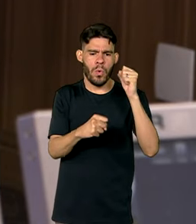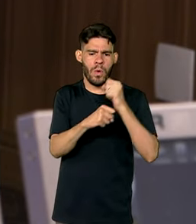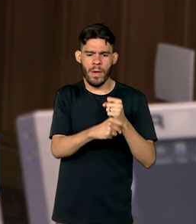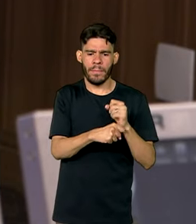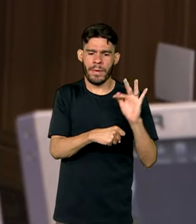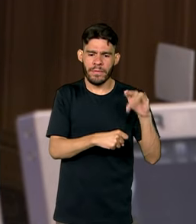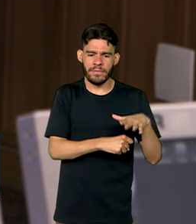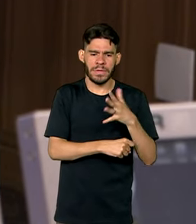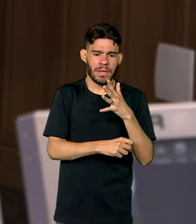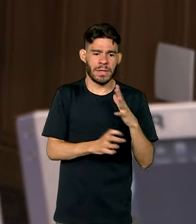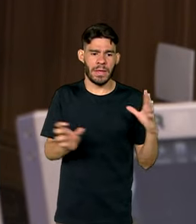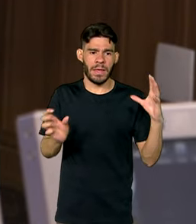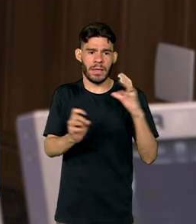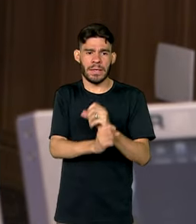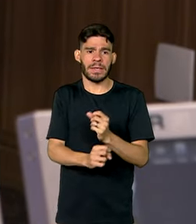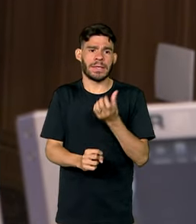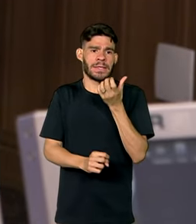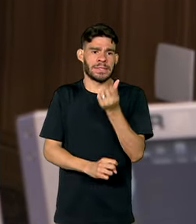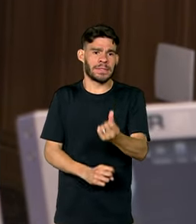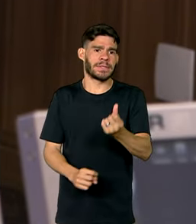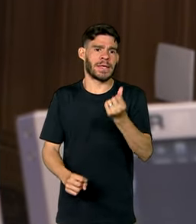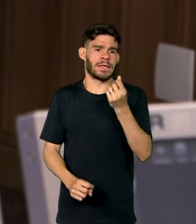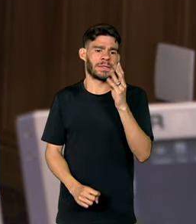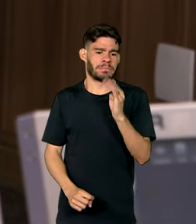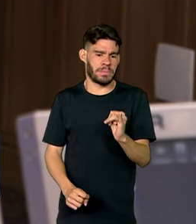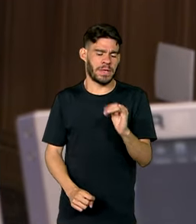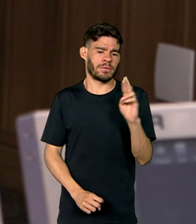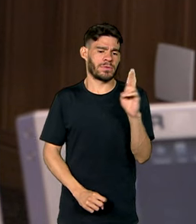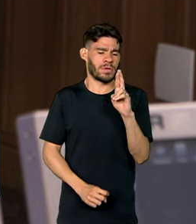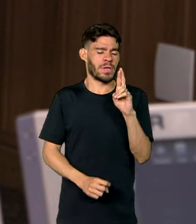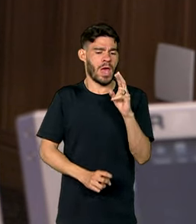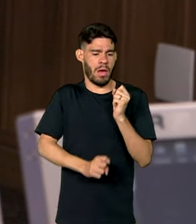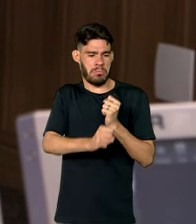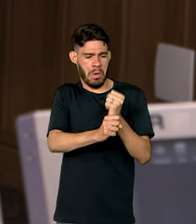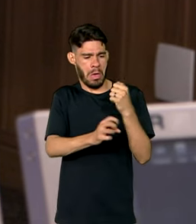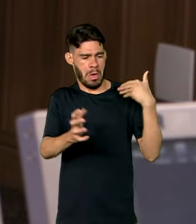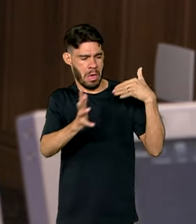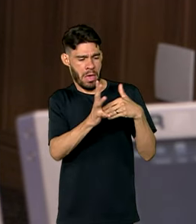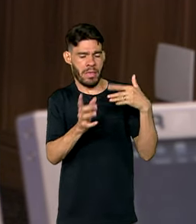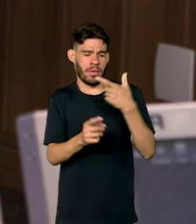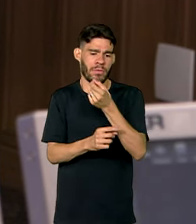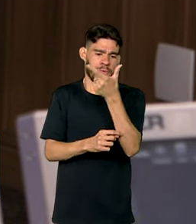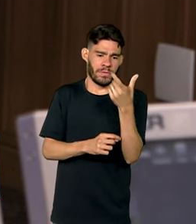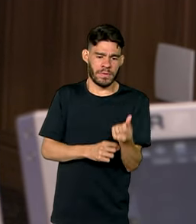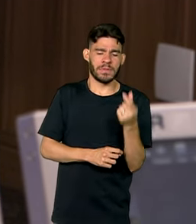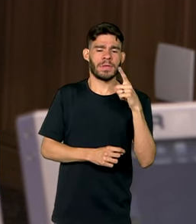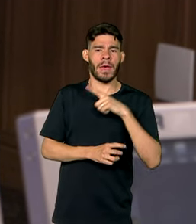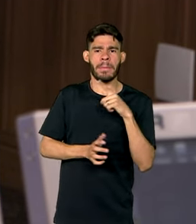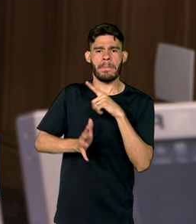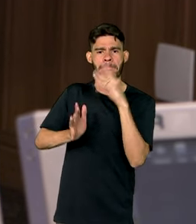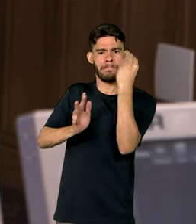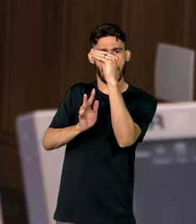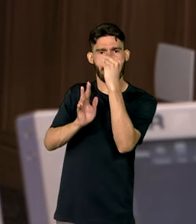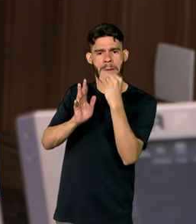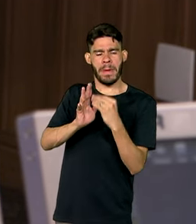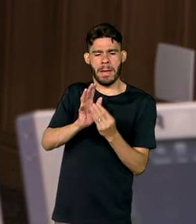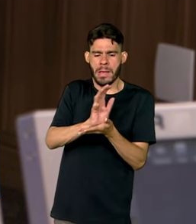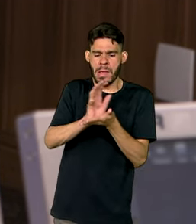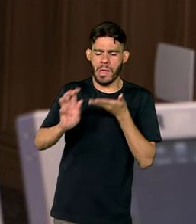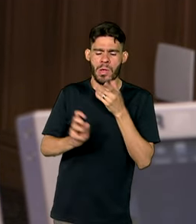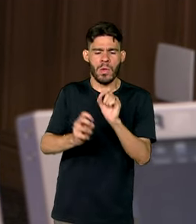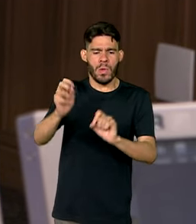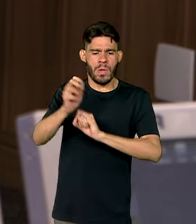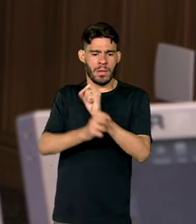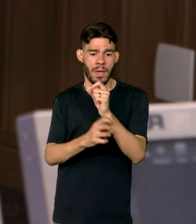ela envolve cerca de 6 bilhões de reais ao longo dos anos até 2026 ela faz parte inclusive esse investimento eh